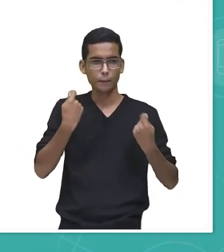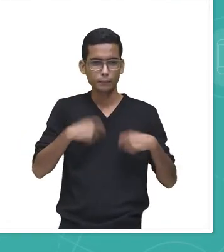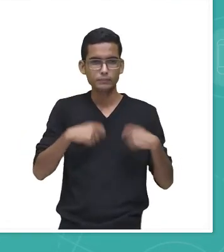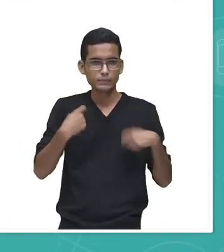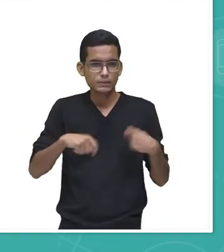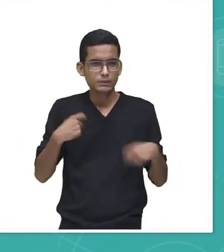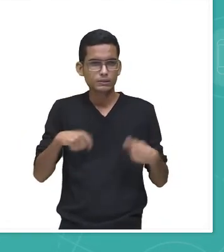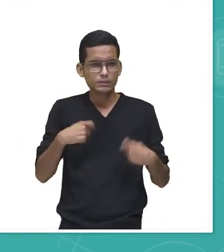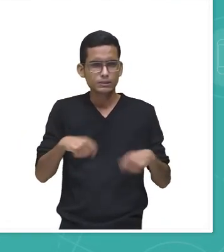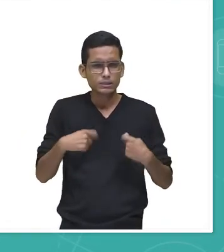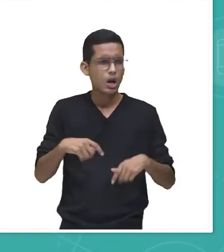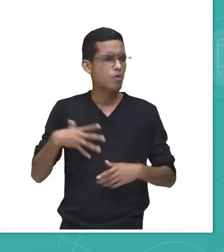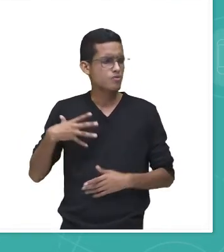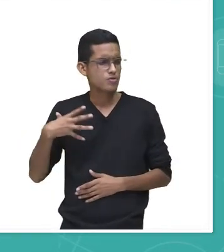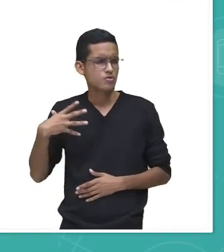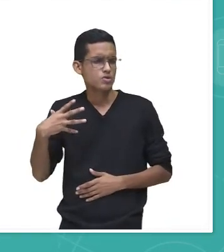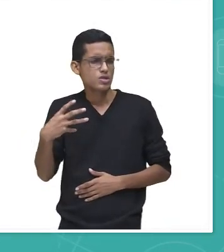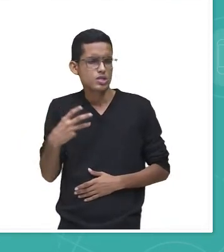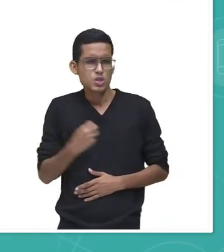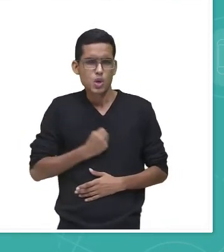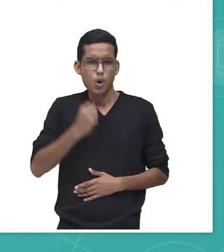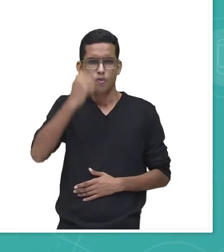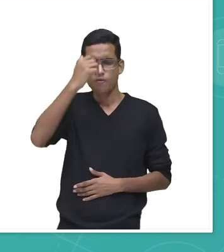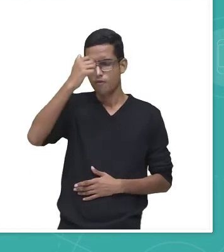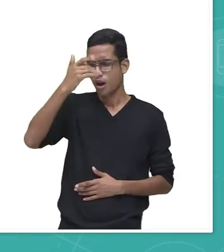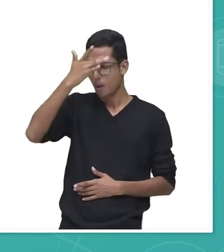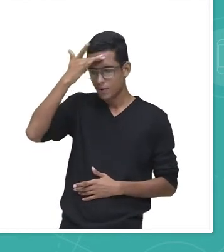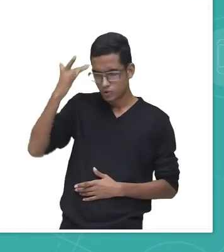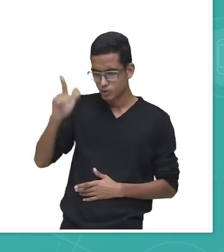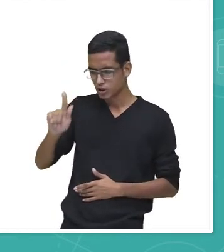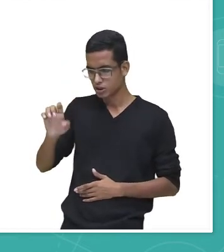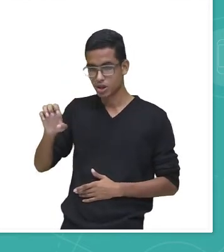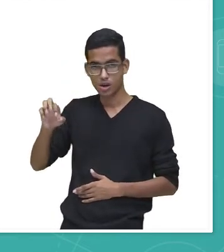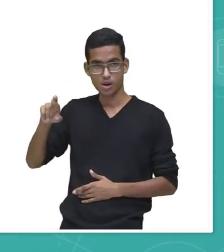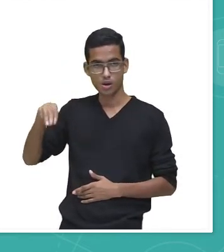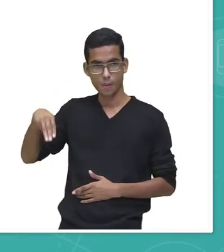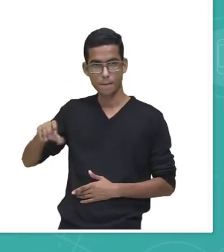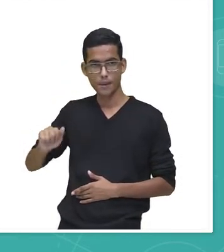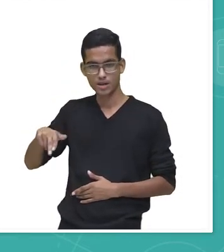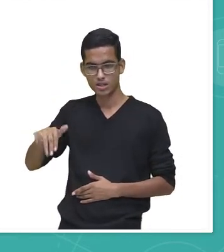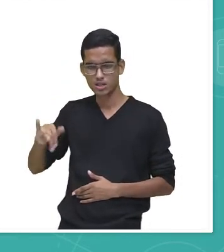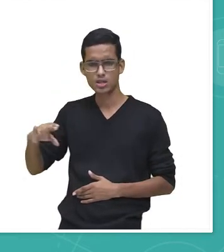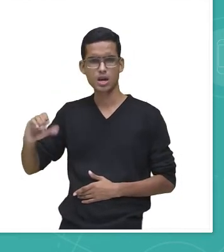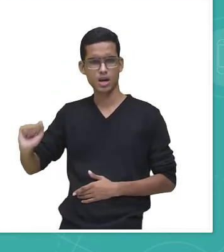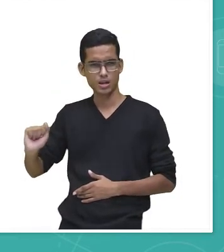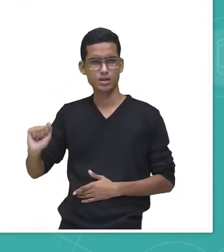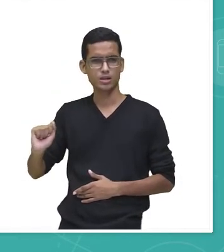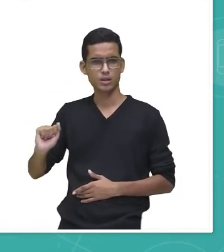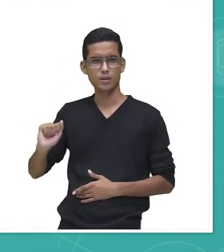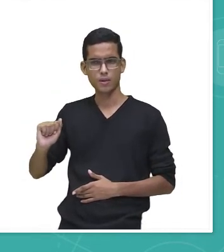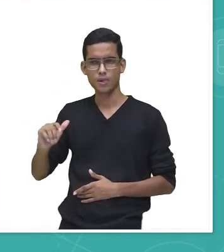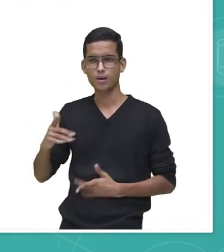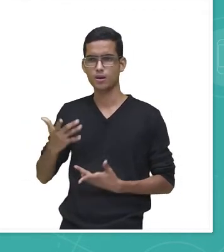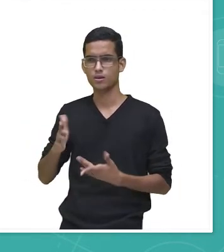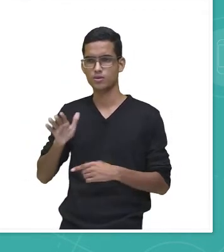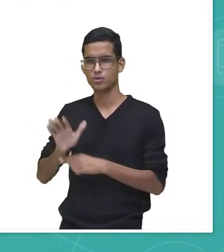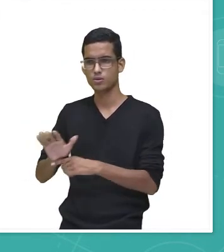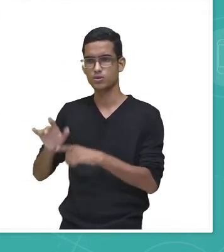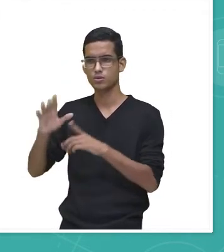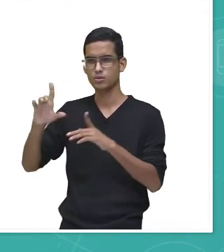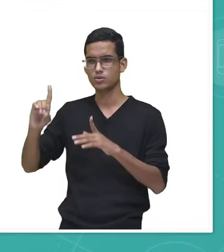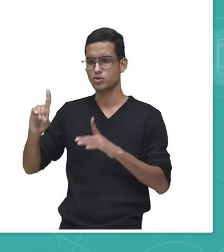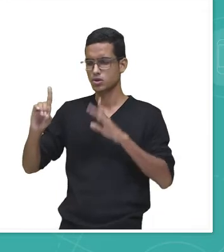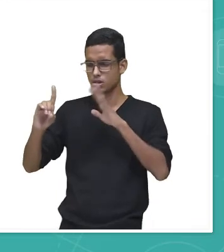concepção deles, tá? Nós precisamos salvar os germânicos, nós precisamos tirá-lo dessa vida politeísta, nós precisamos levar